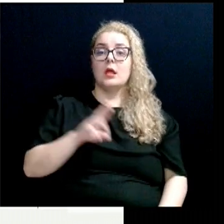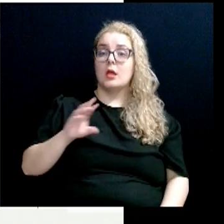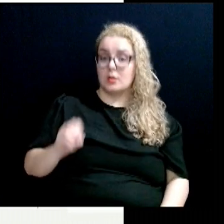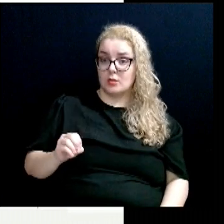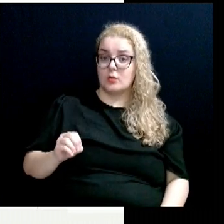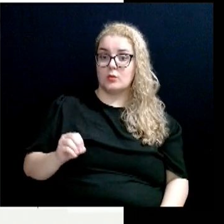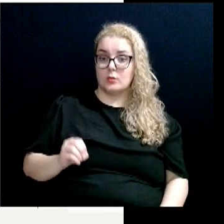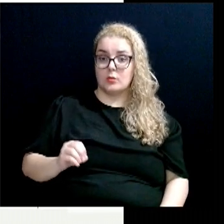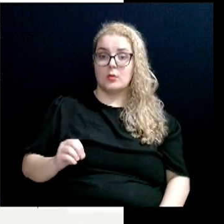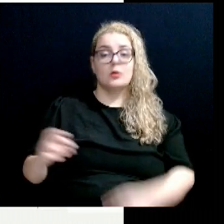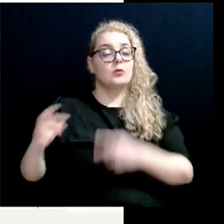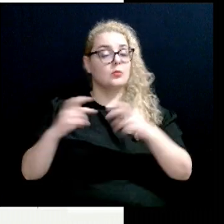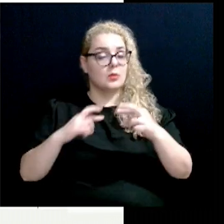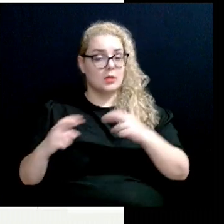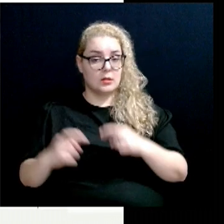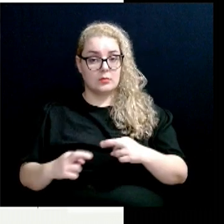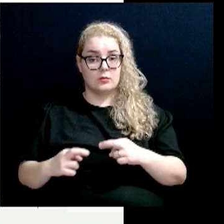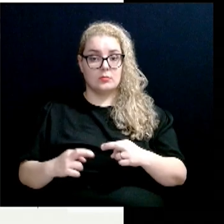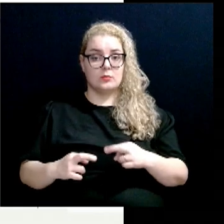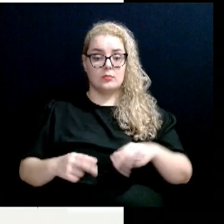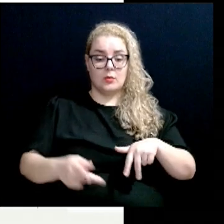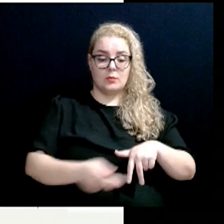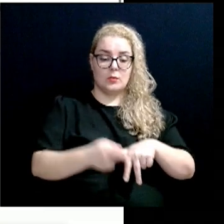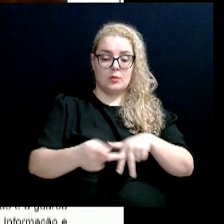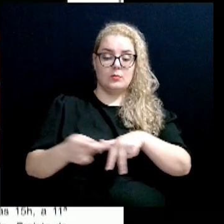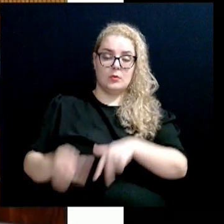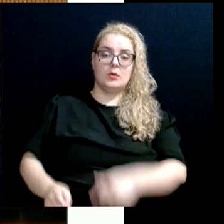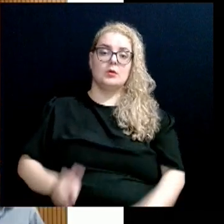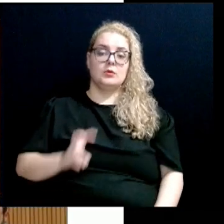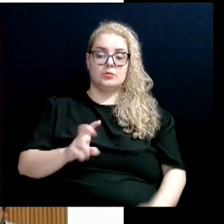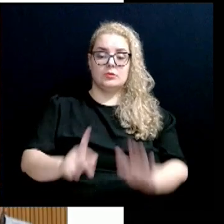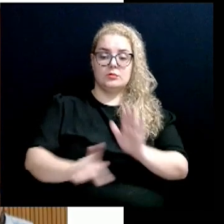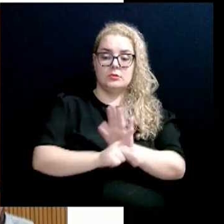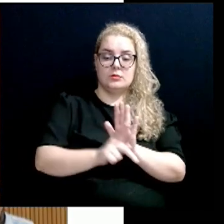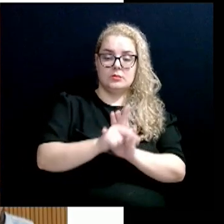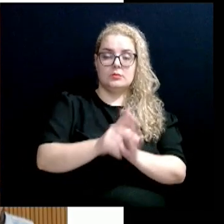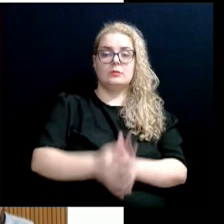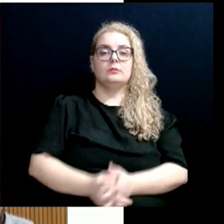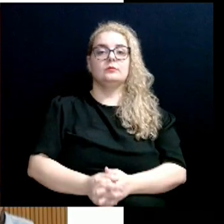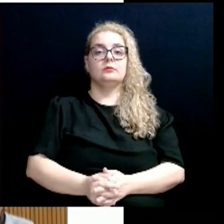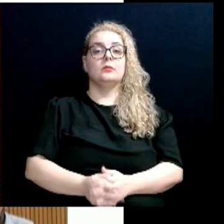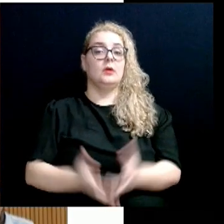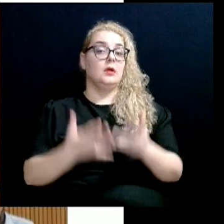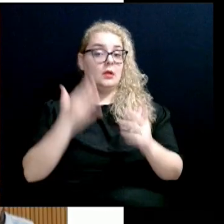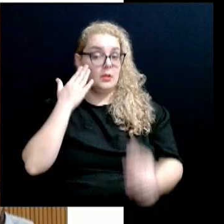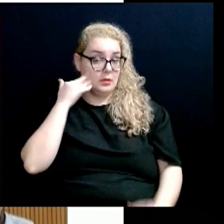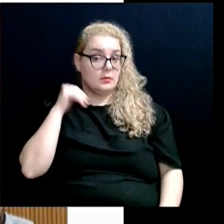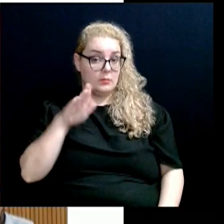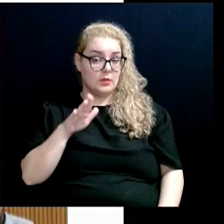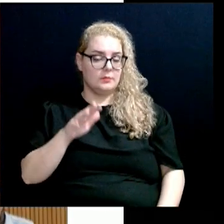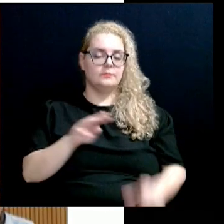analisar pareceres de 5 projetos. Quer saber mais? Entre lá no site